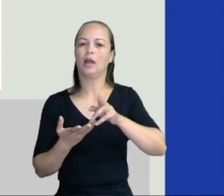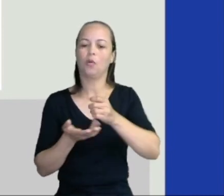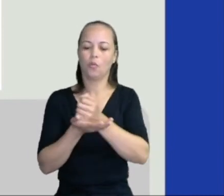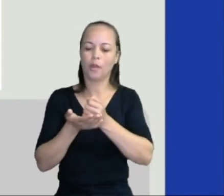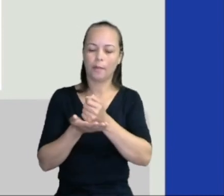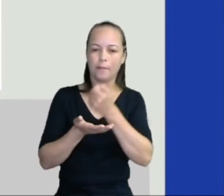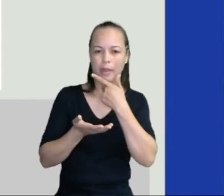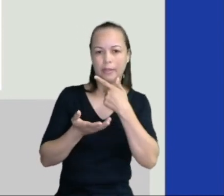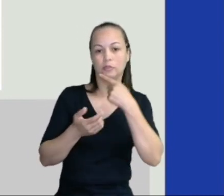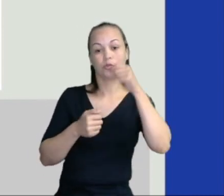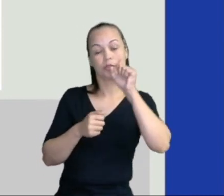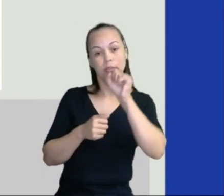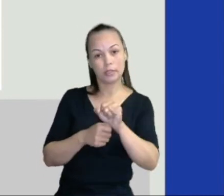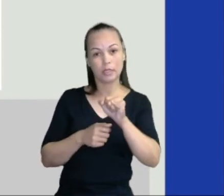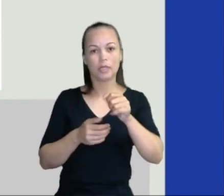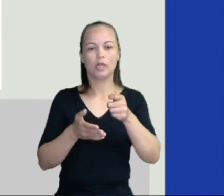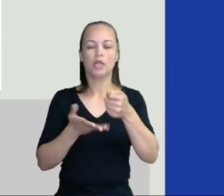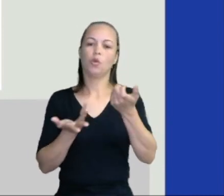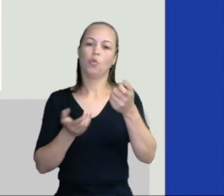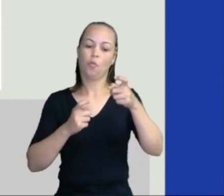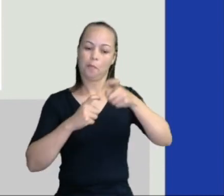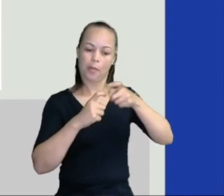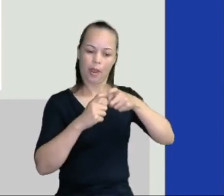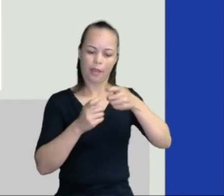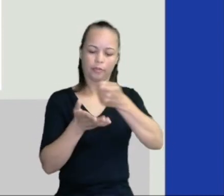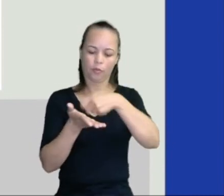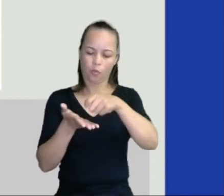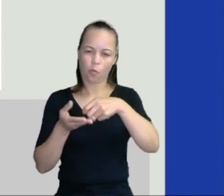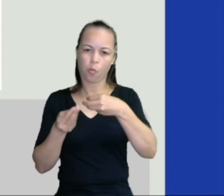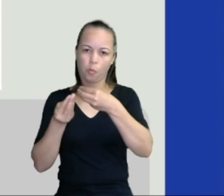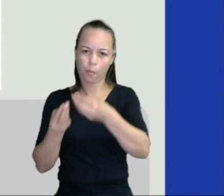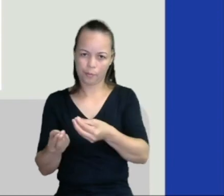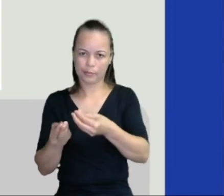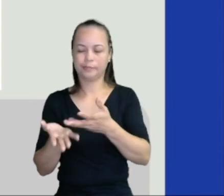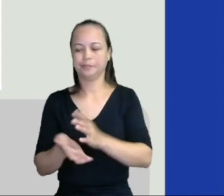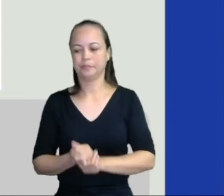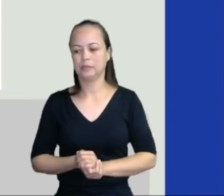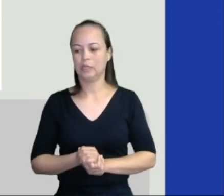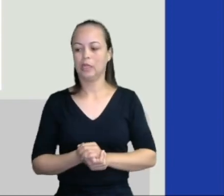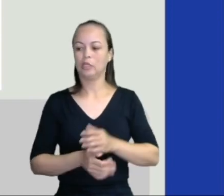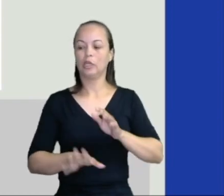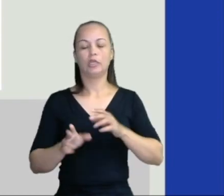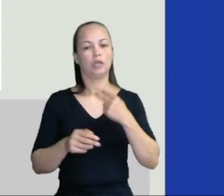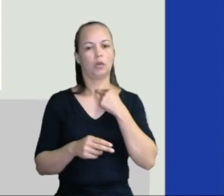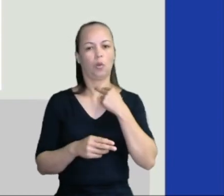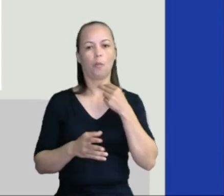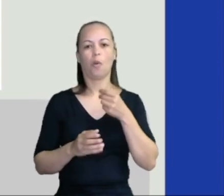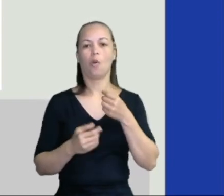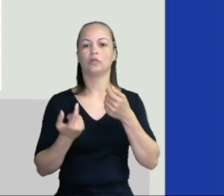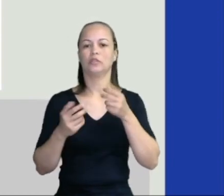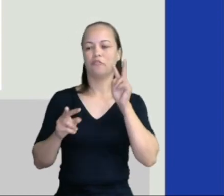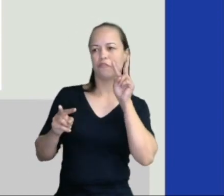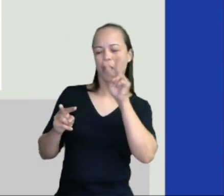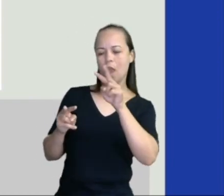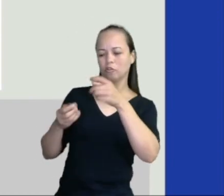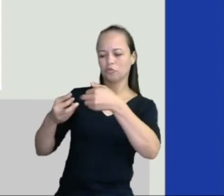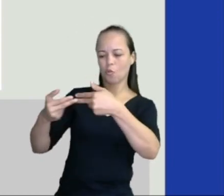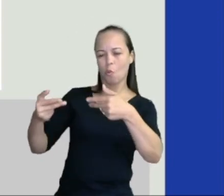médico. E você não pode mexer nos produtos de limpeza da mamãe, tá bom? Porque isso aí pode trazer prejuízos para a